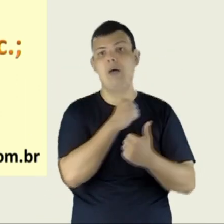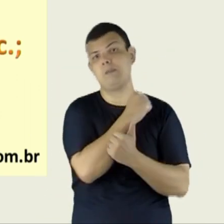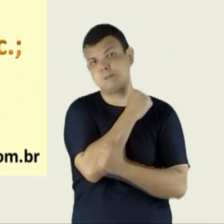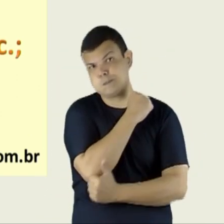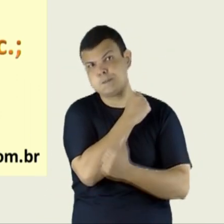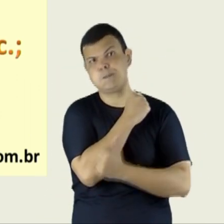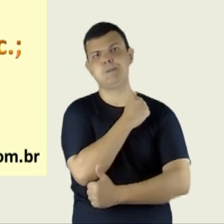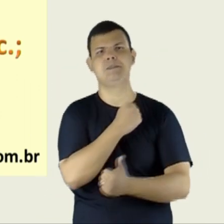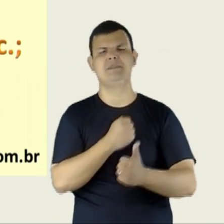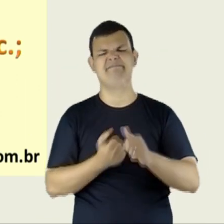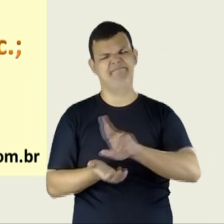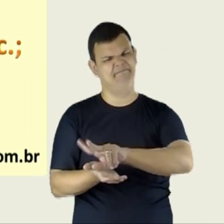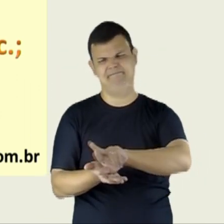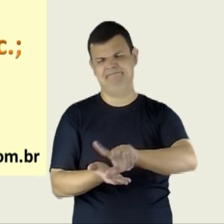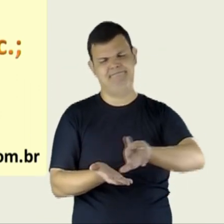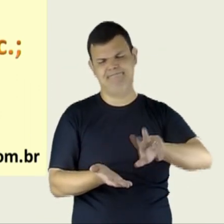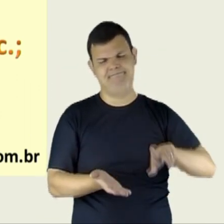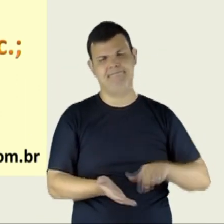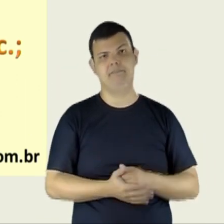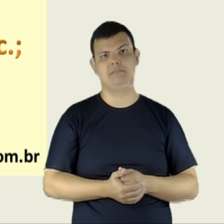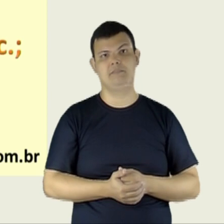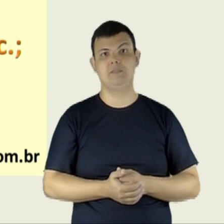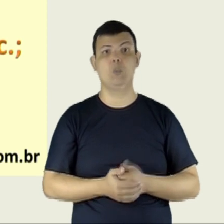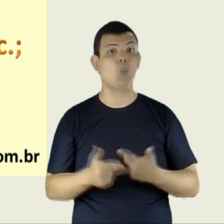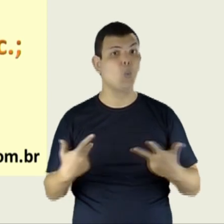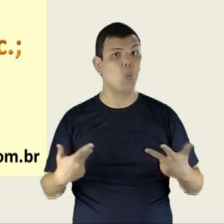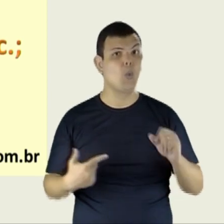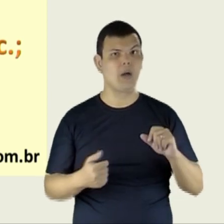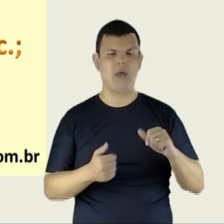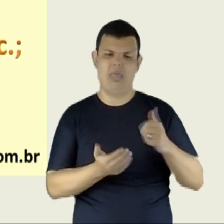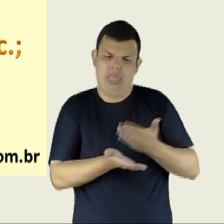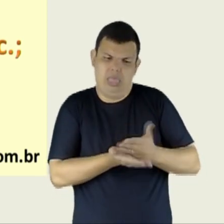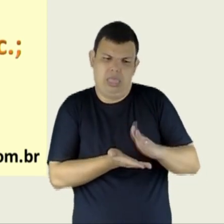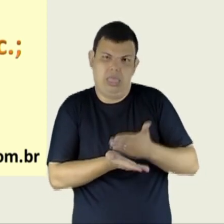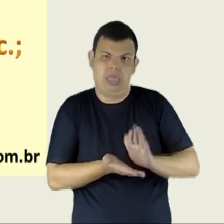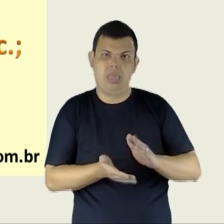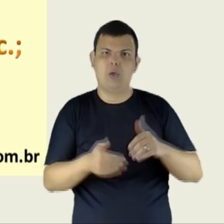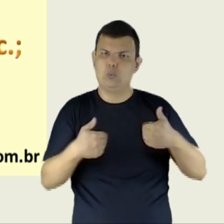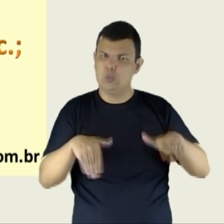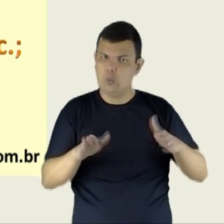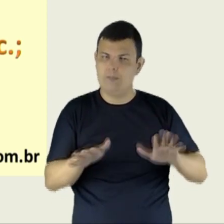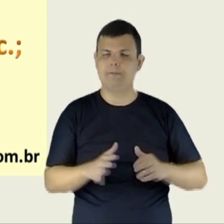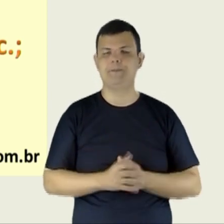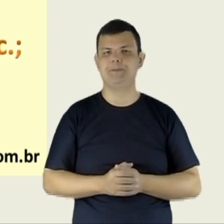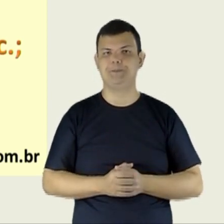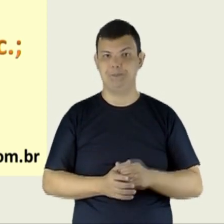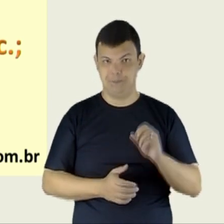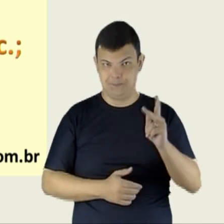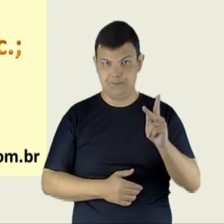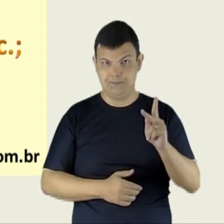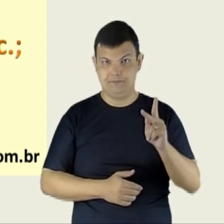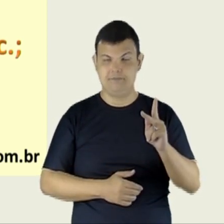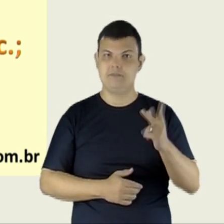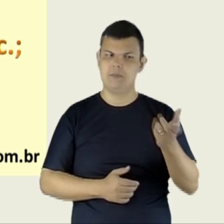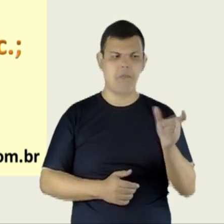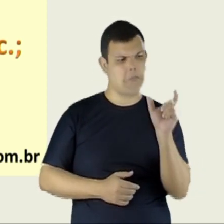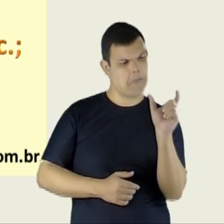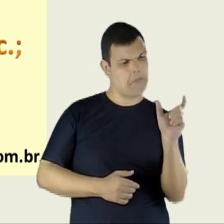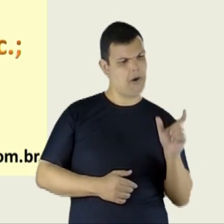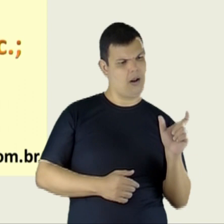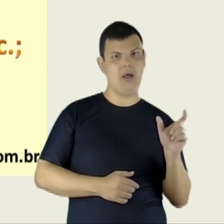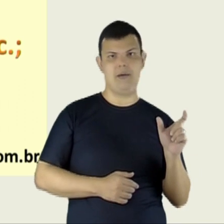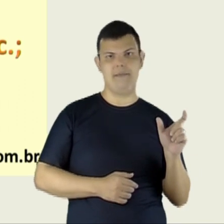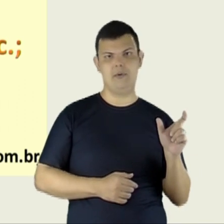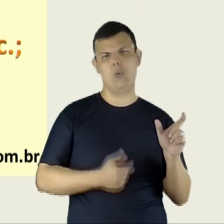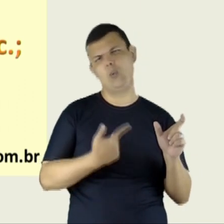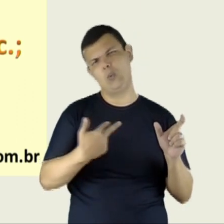fezes, etc. Então, isso tudo quer dizer excreto ou excremento, tá, gente? Então, uma palavrinha que no nosso